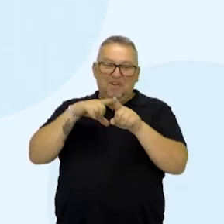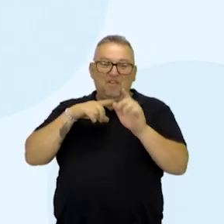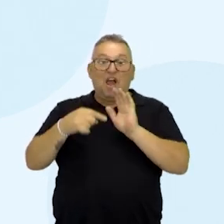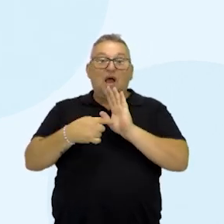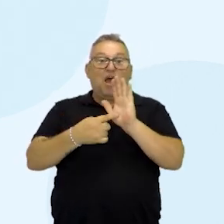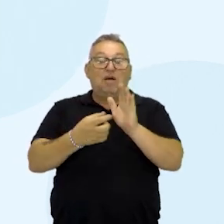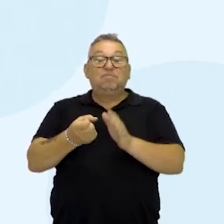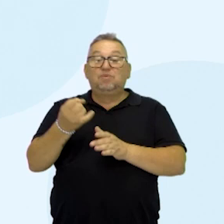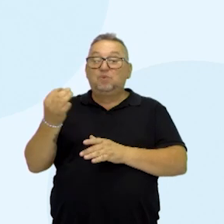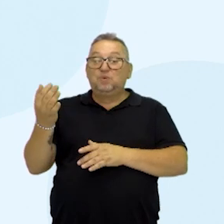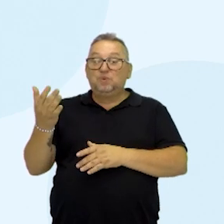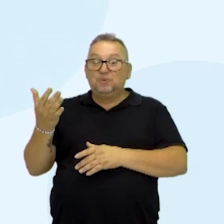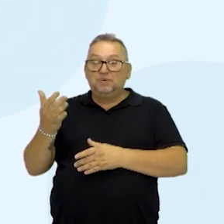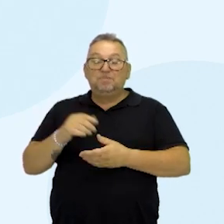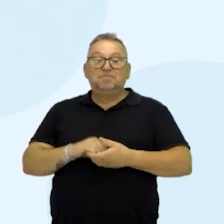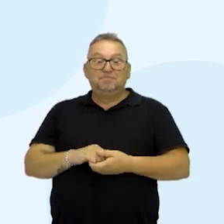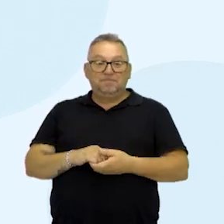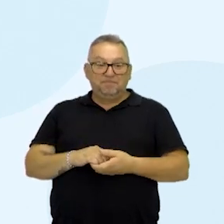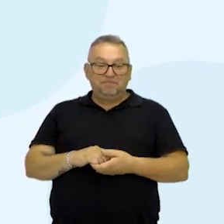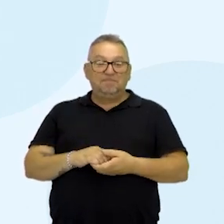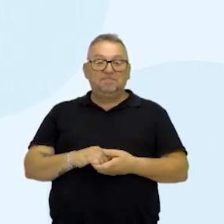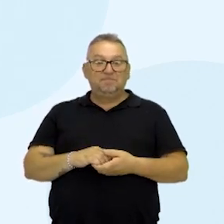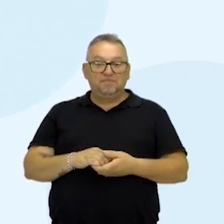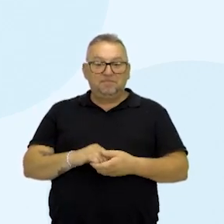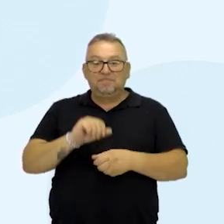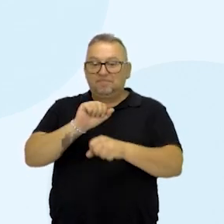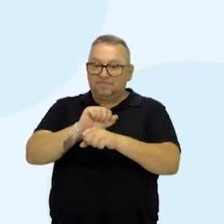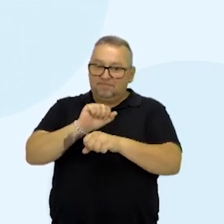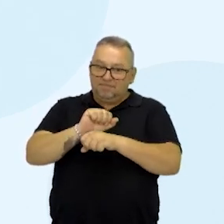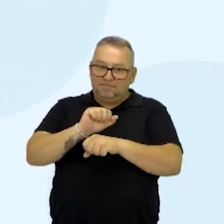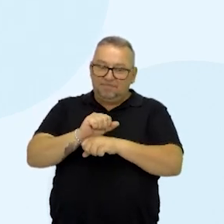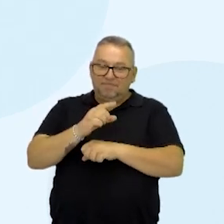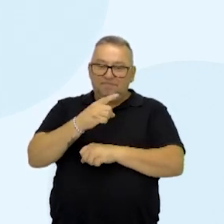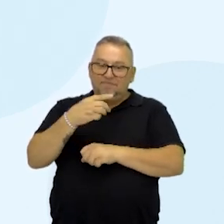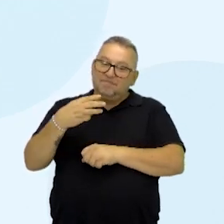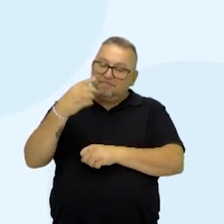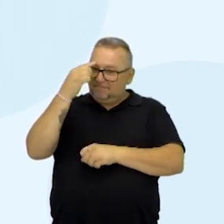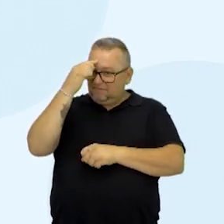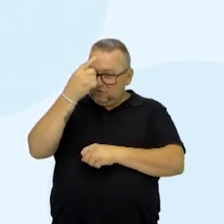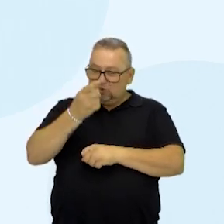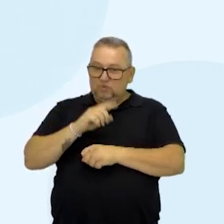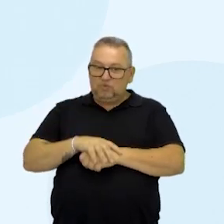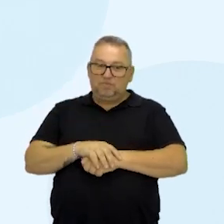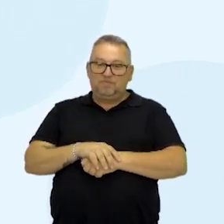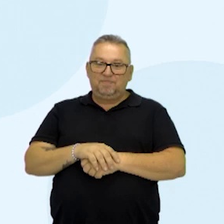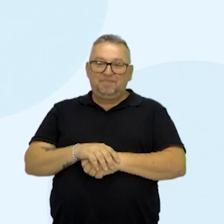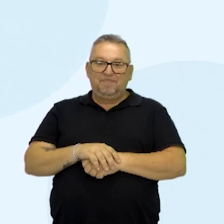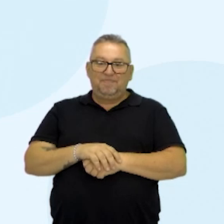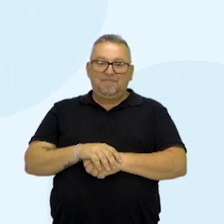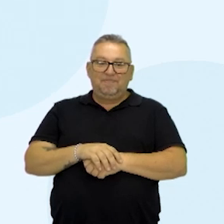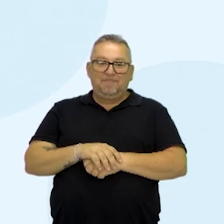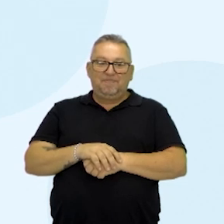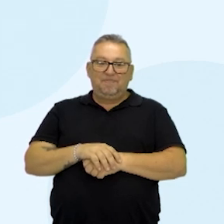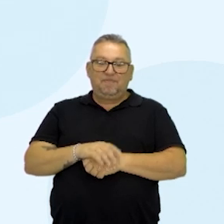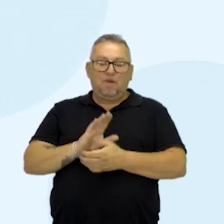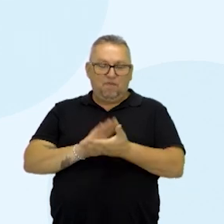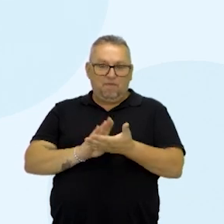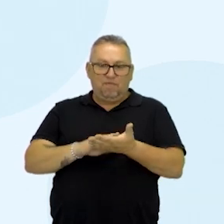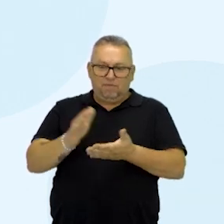aqui, Tony. Já apareceu? Eu já cliquei. Estão esperando aqui, faltam 13 segundos, né? Vamos lá, hein? Vamos lá, vamos